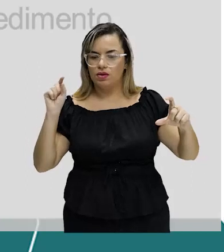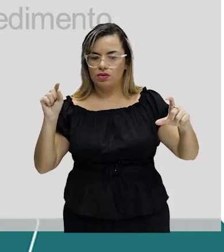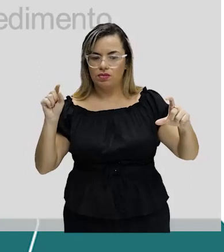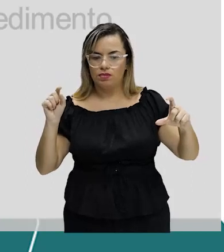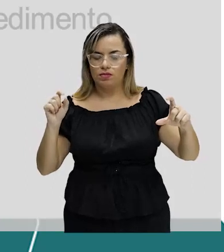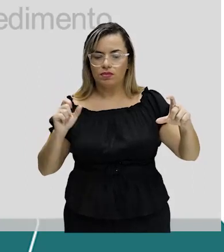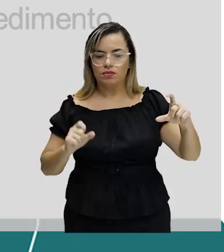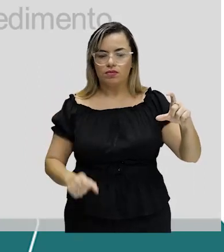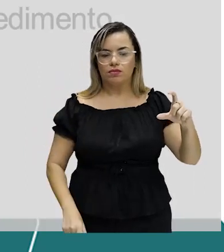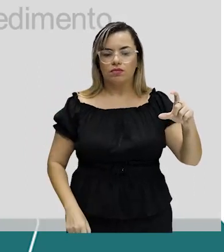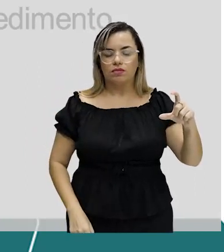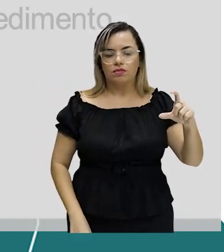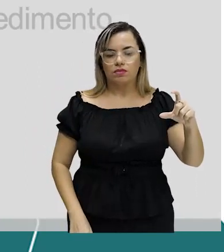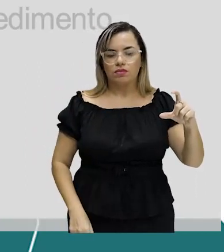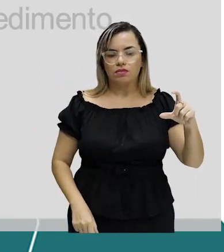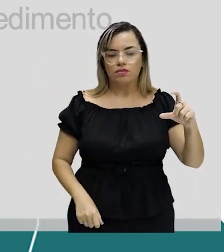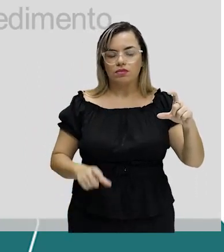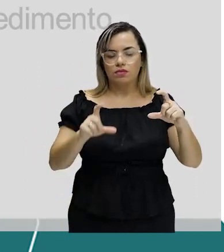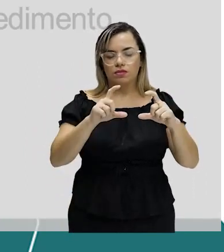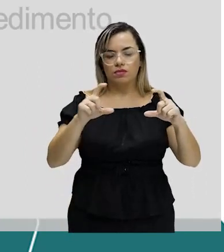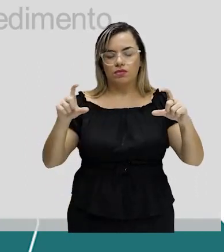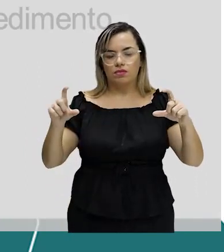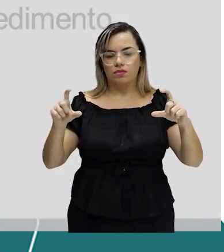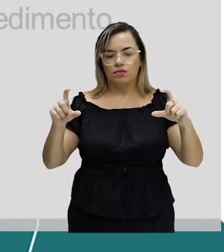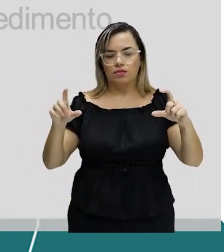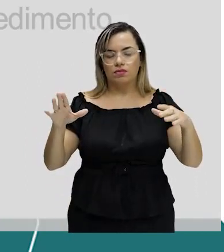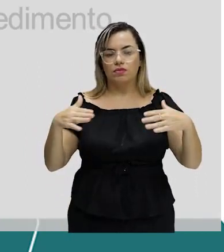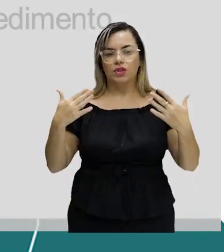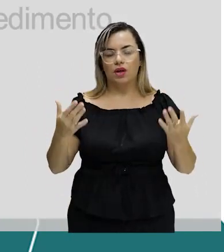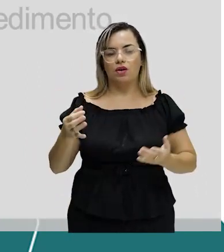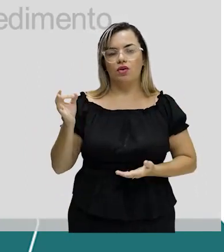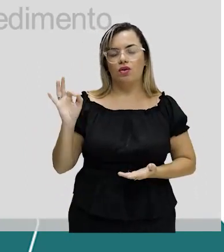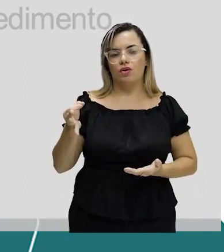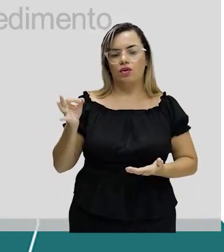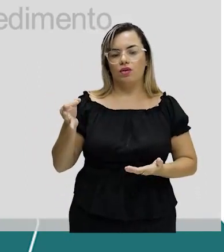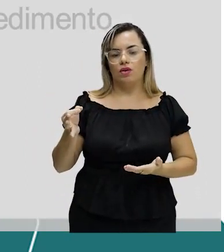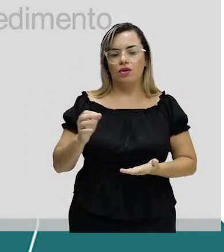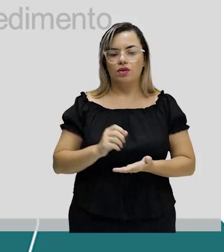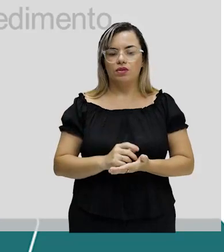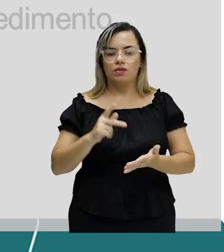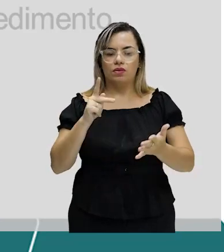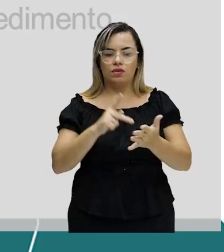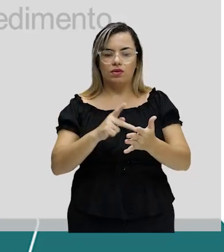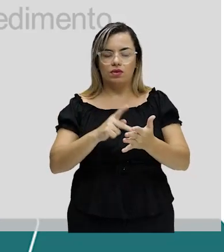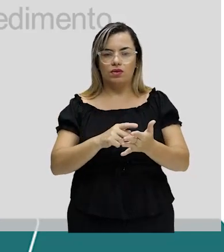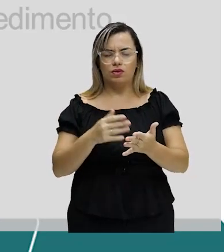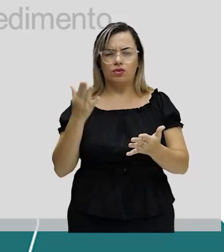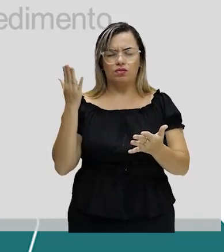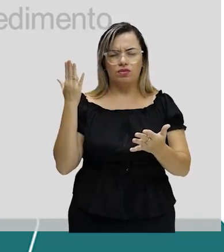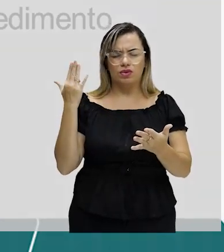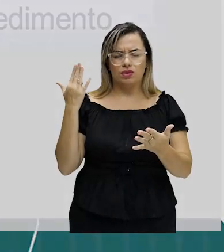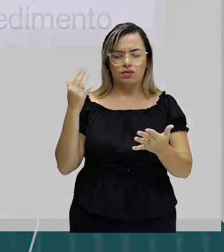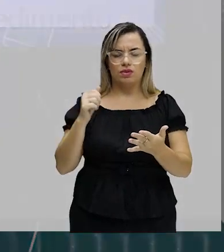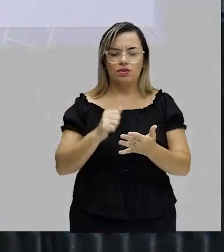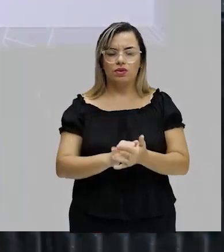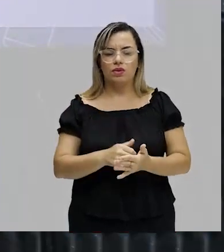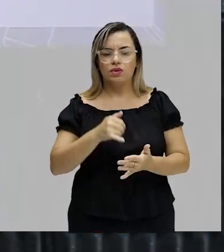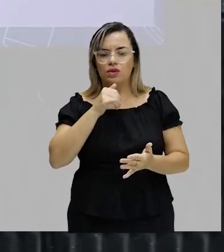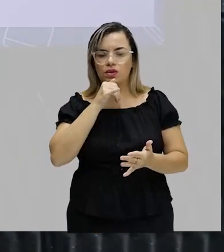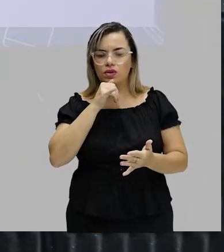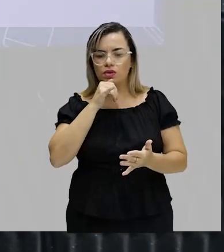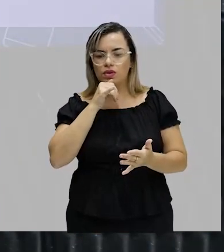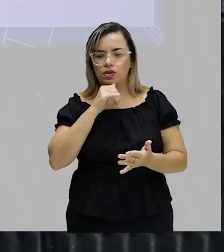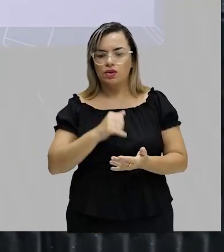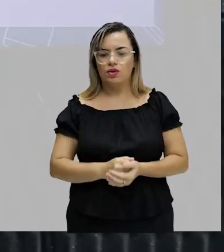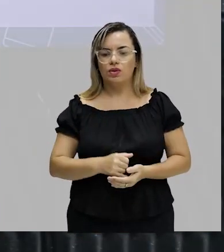might not be in this position. É correto afirmar que, olha o último exemplo que nós vimos, if indica